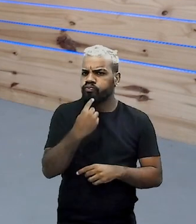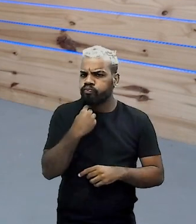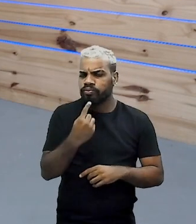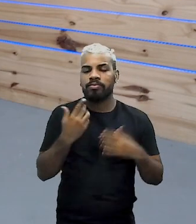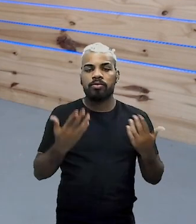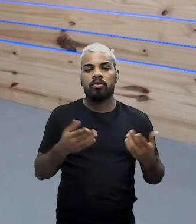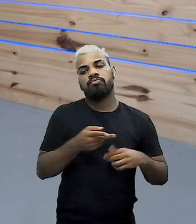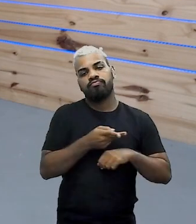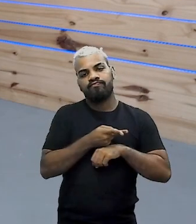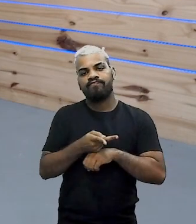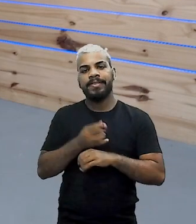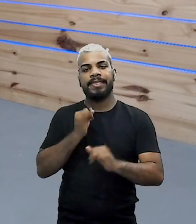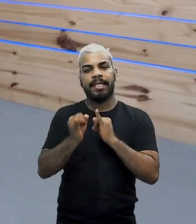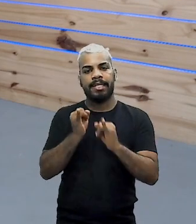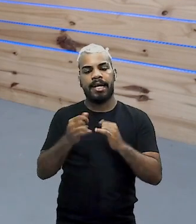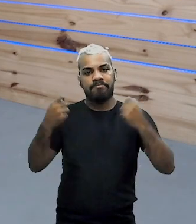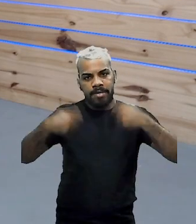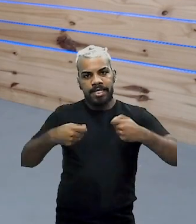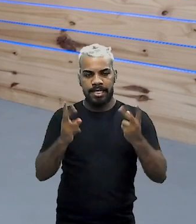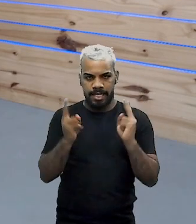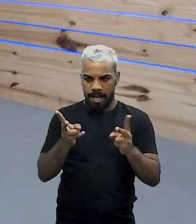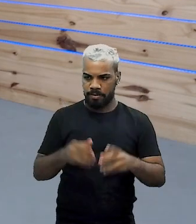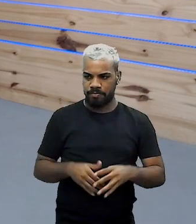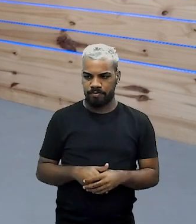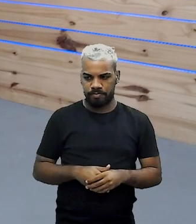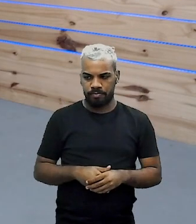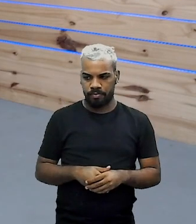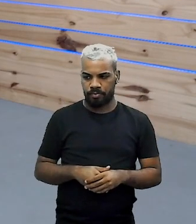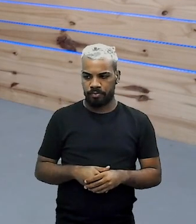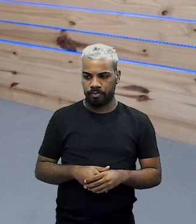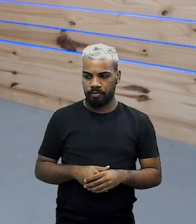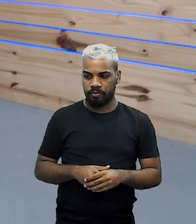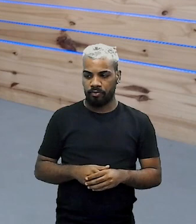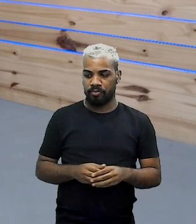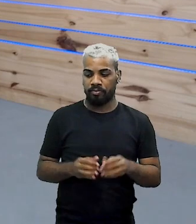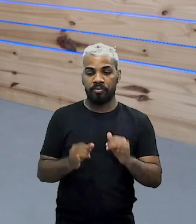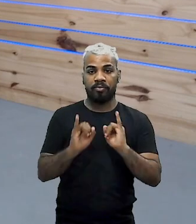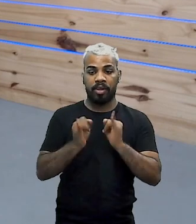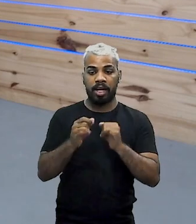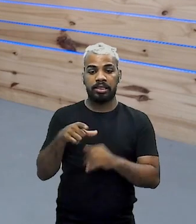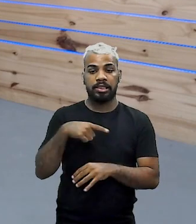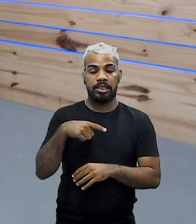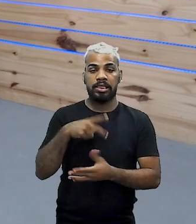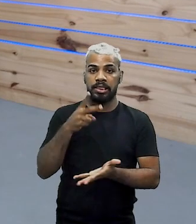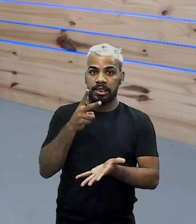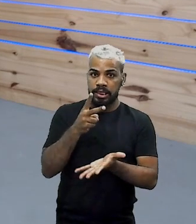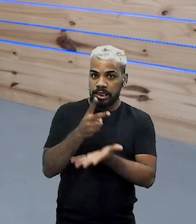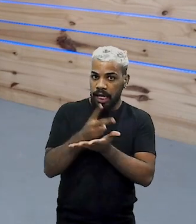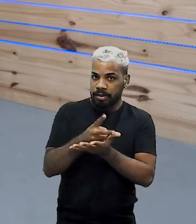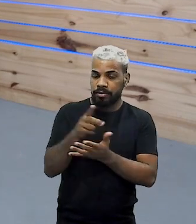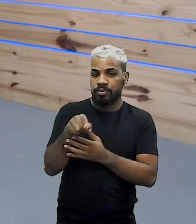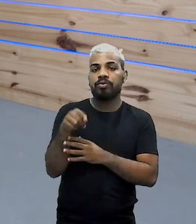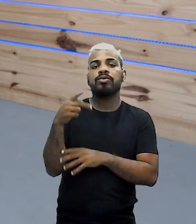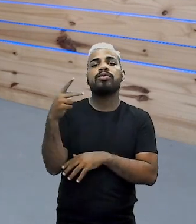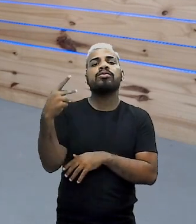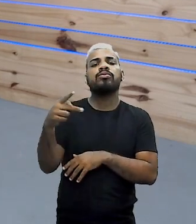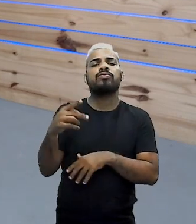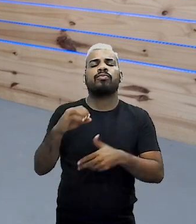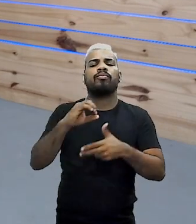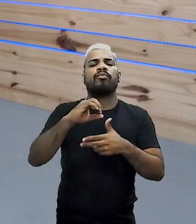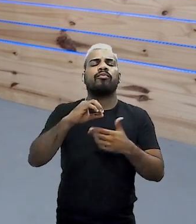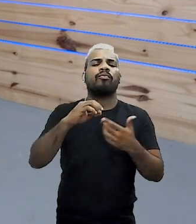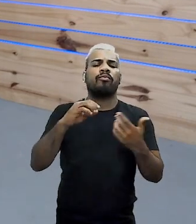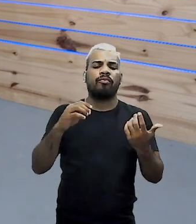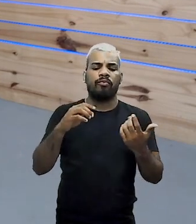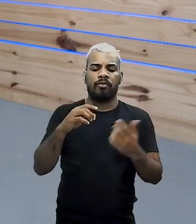obviamente, as fontes recorrentes das bancas, né? Dessas provas,